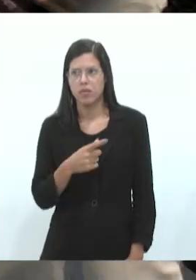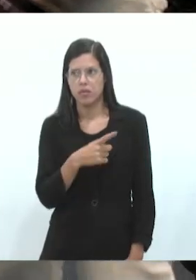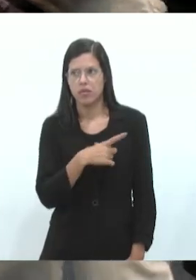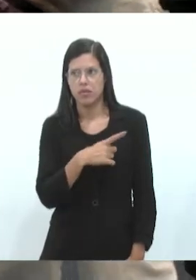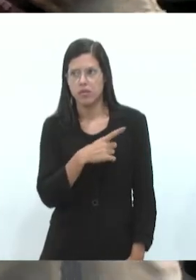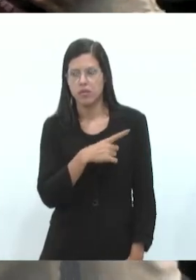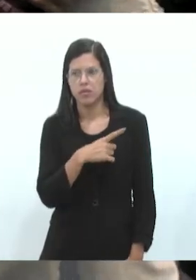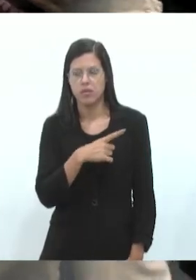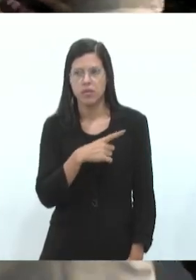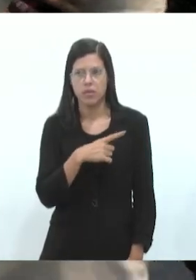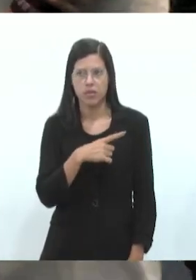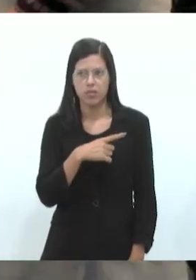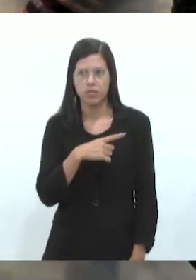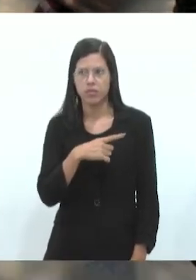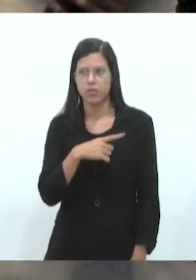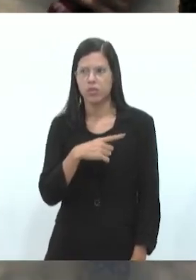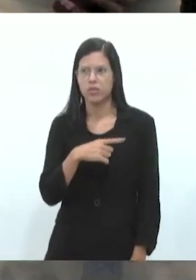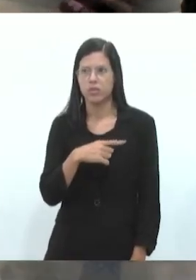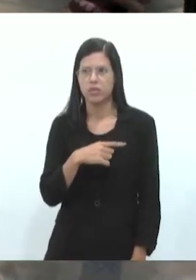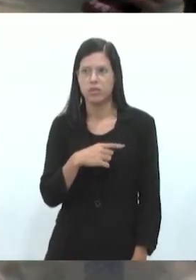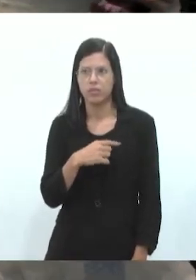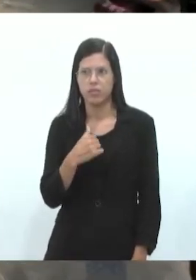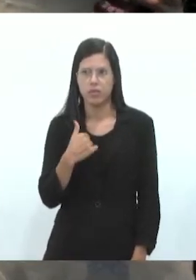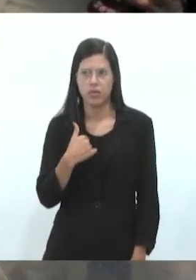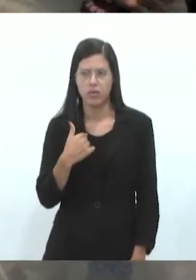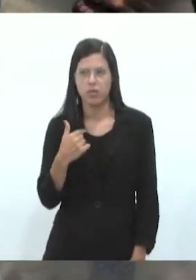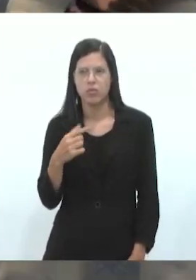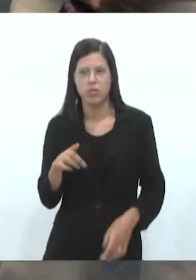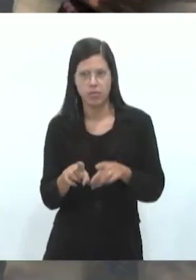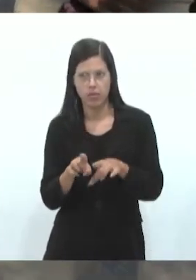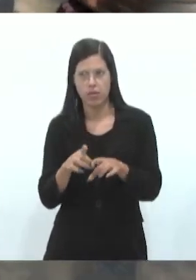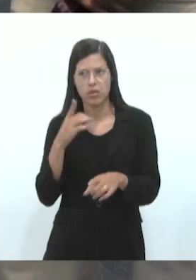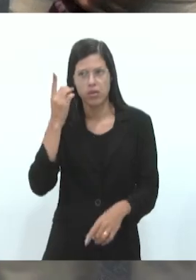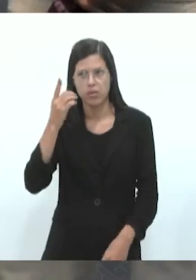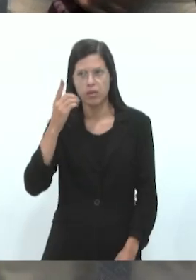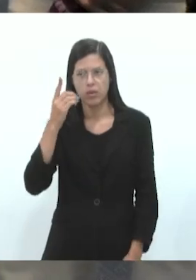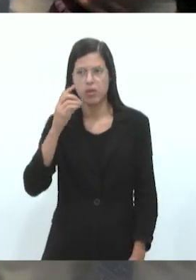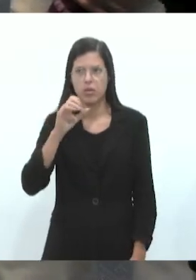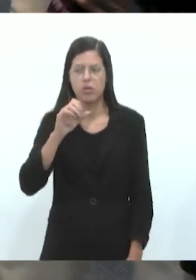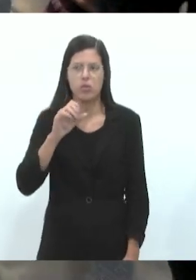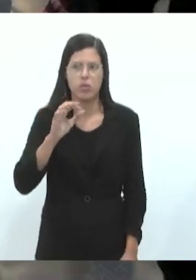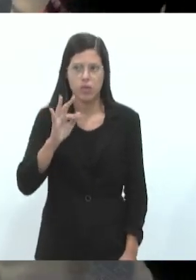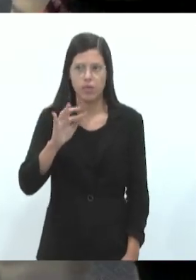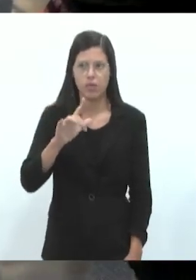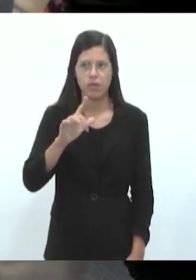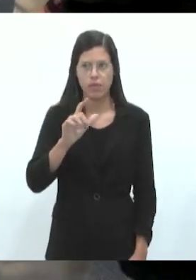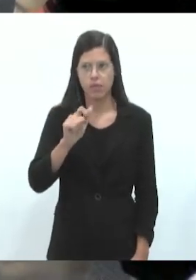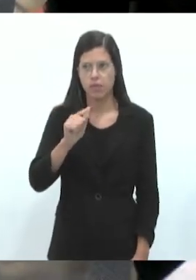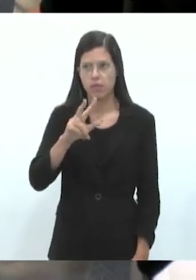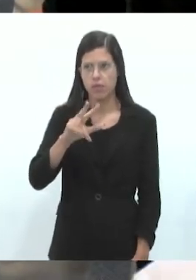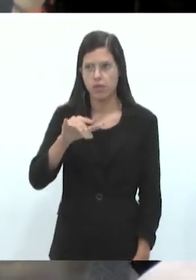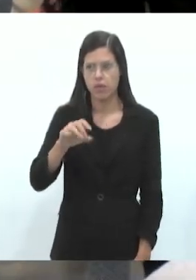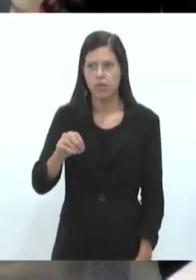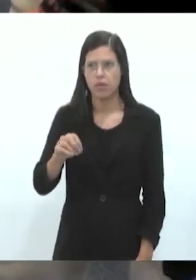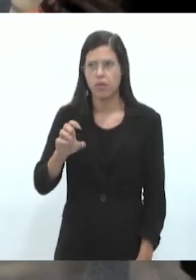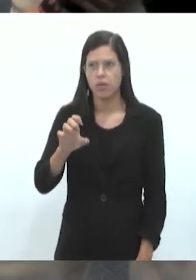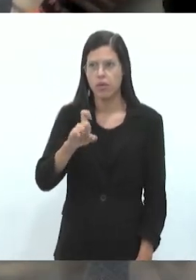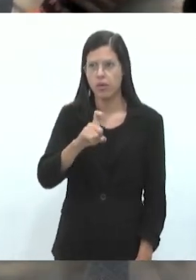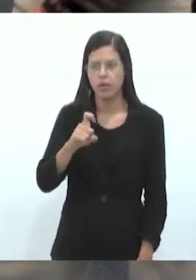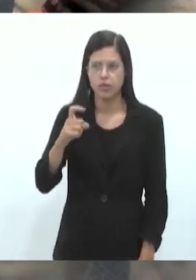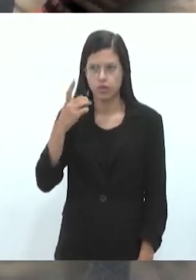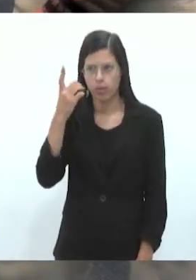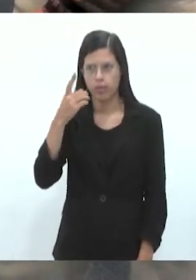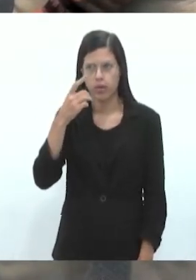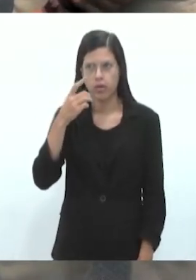eu e o deputado Serafini, uma informação de dias atrás do ex-deputado Nilmário